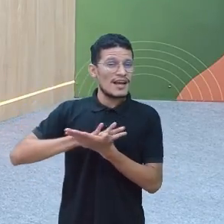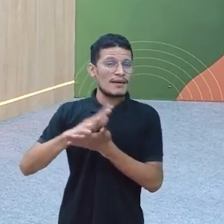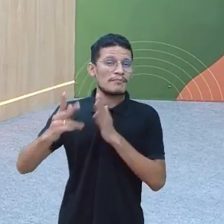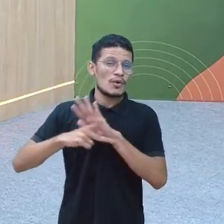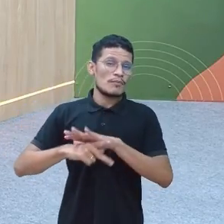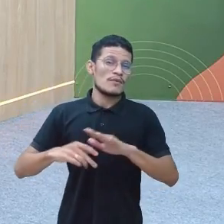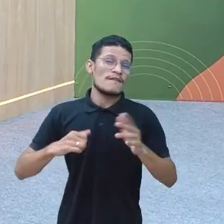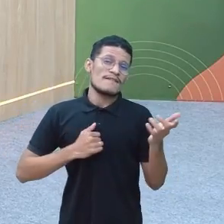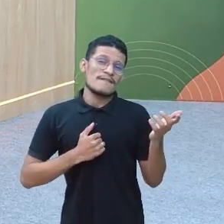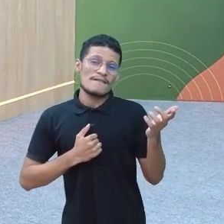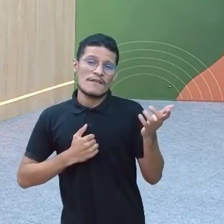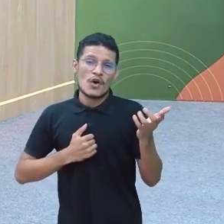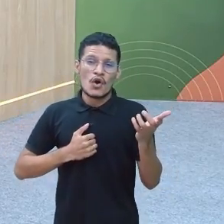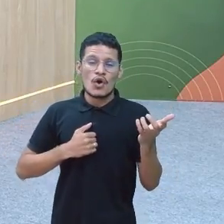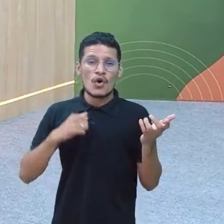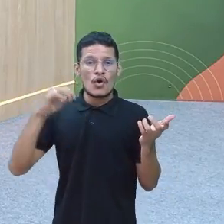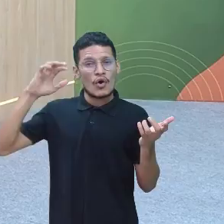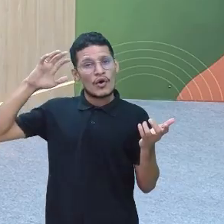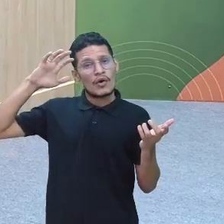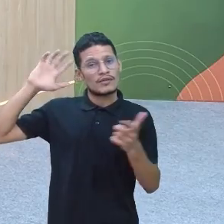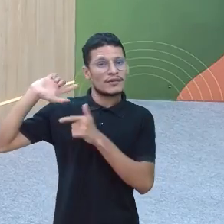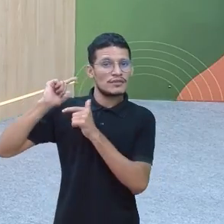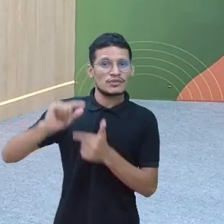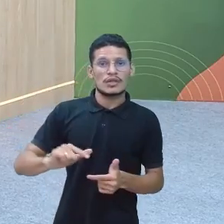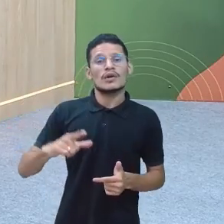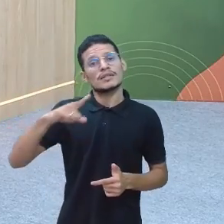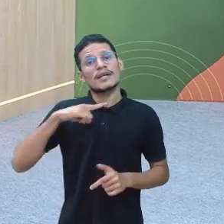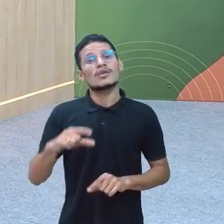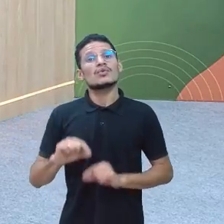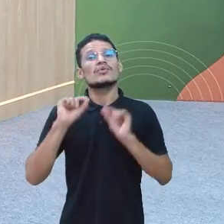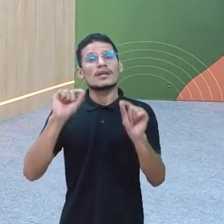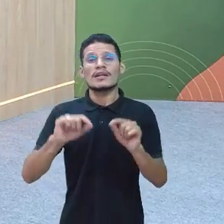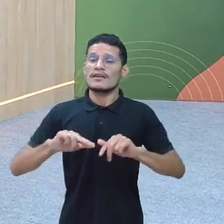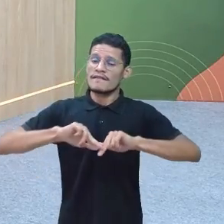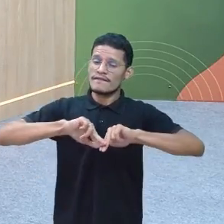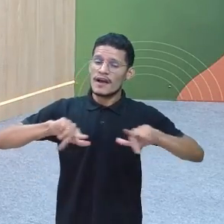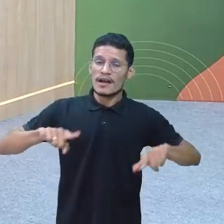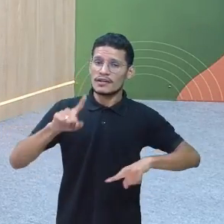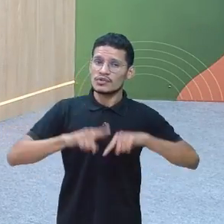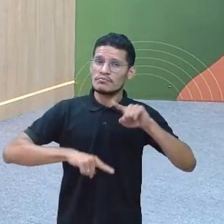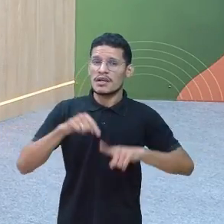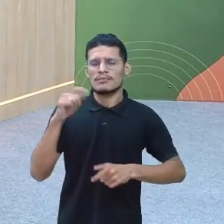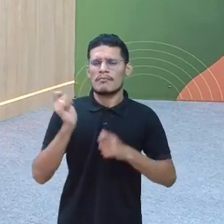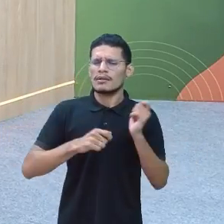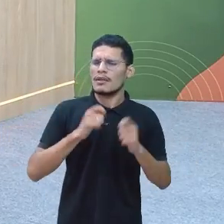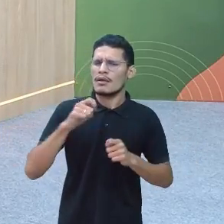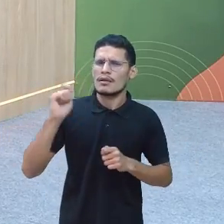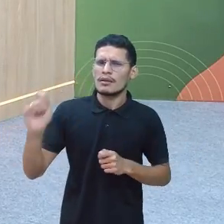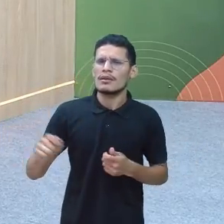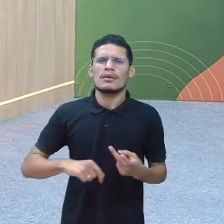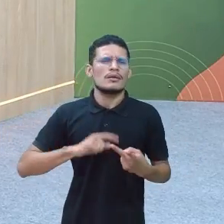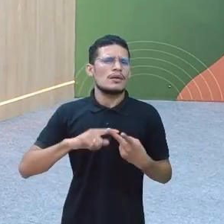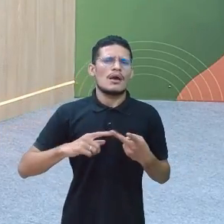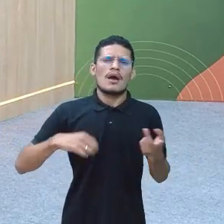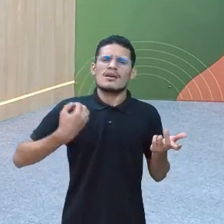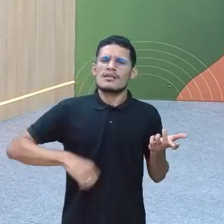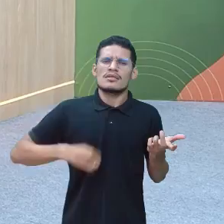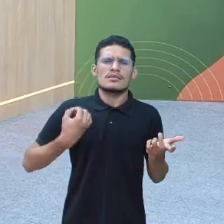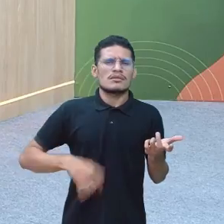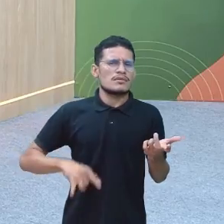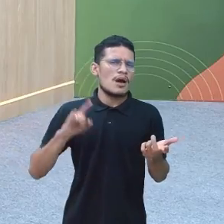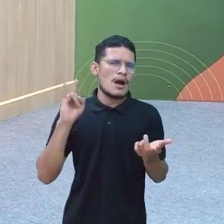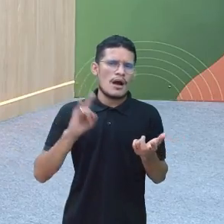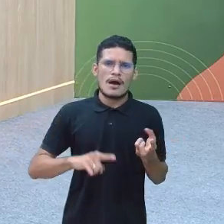tradicional. Como, por exemplo, aqui a gente vai ter inserção de vários instrumentos, como bateria, como guitarra,